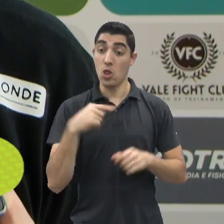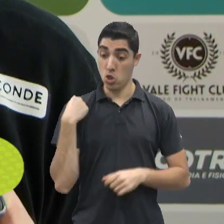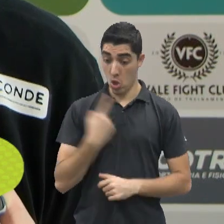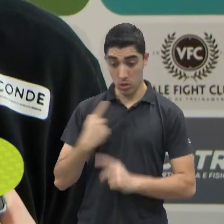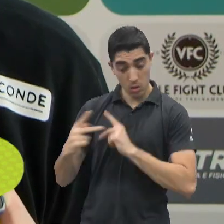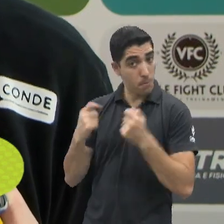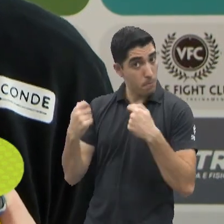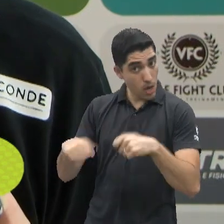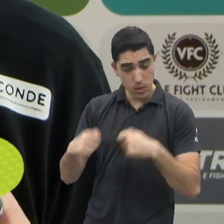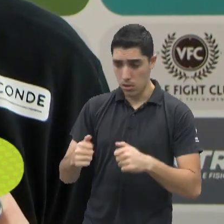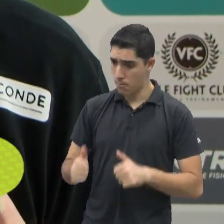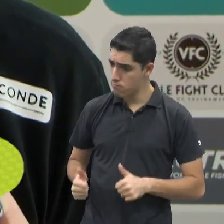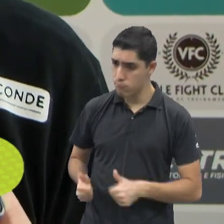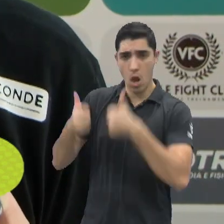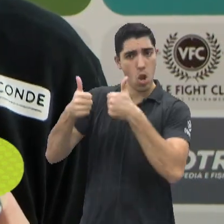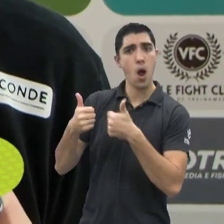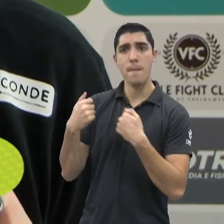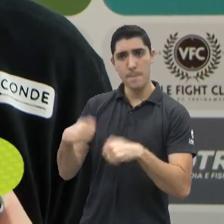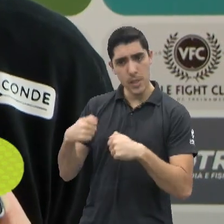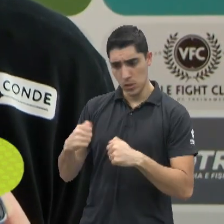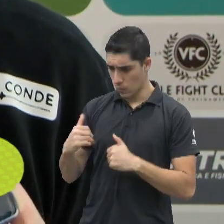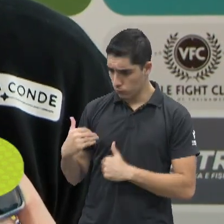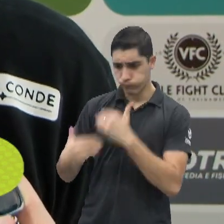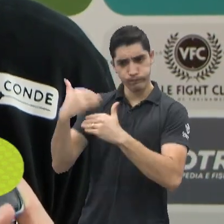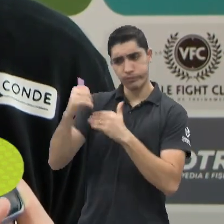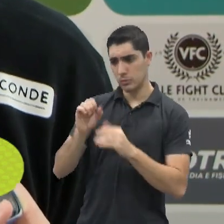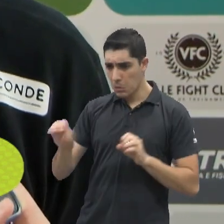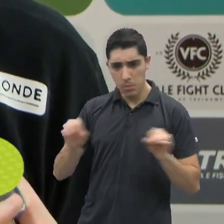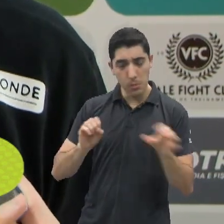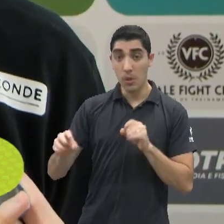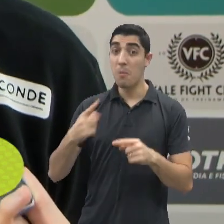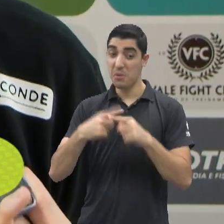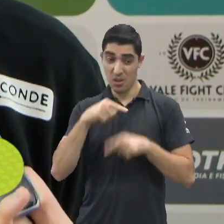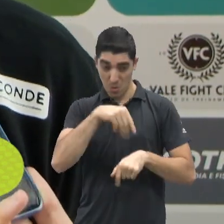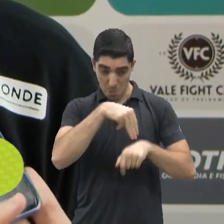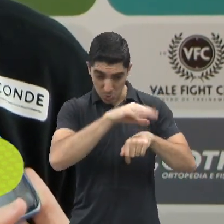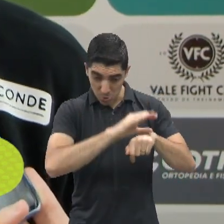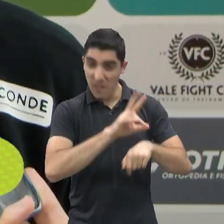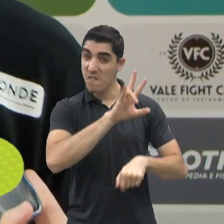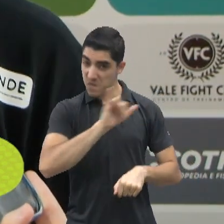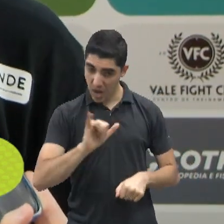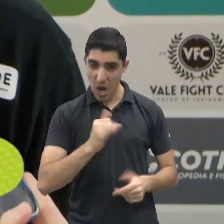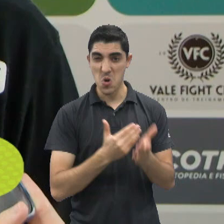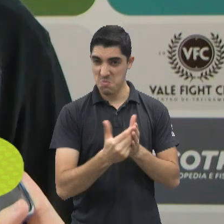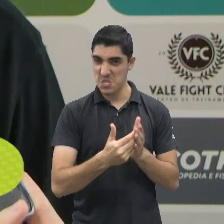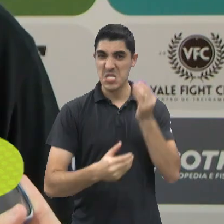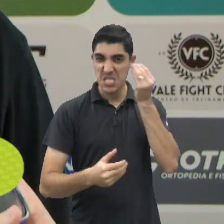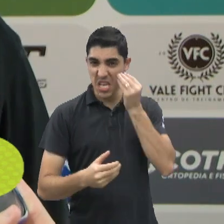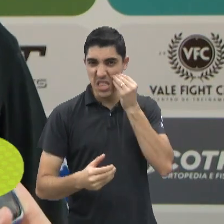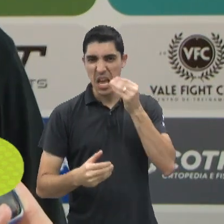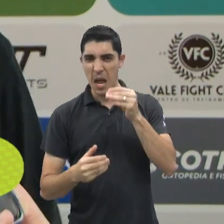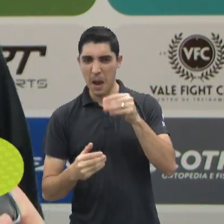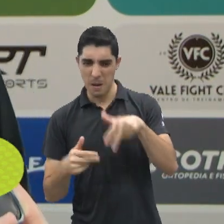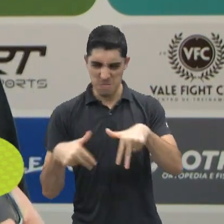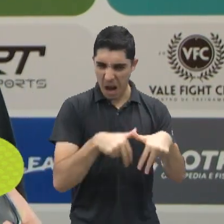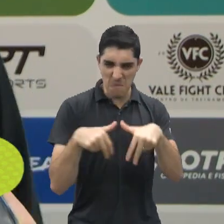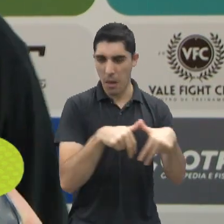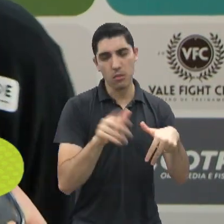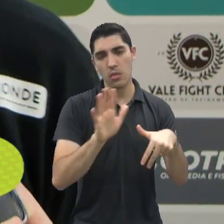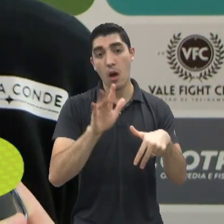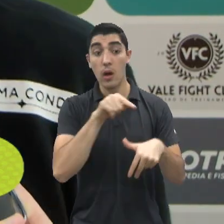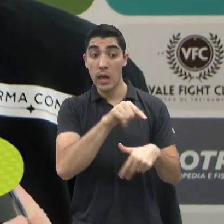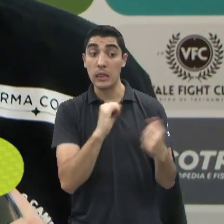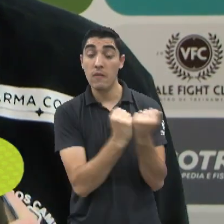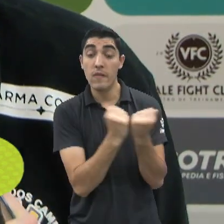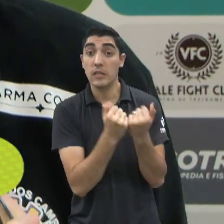nós temos que fazer as coisas acontecer, porque eles vão arranhar, eles vão bater, não é bater no sentido ruim, mas é defesa forte, eles